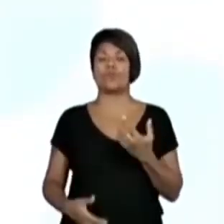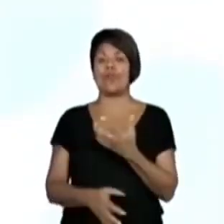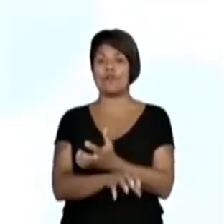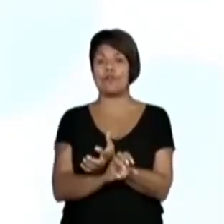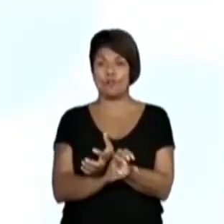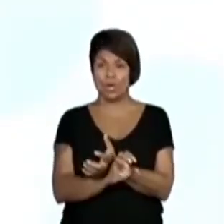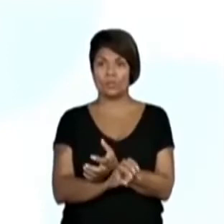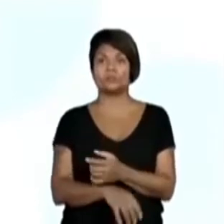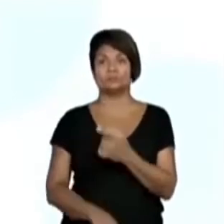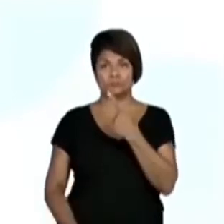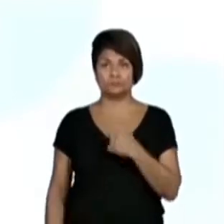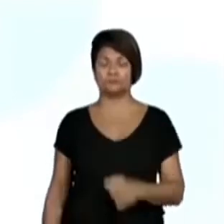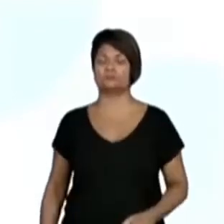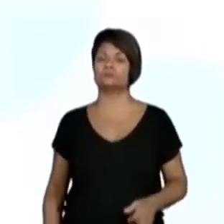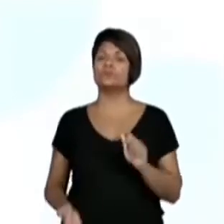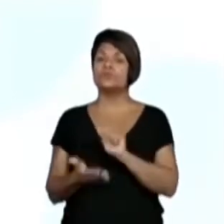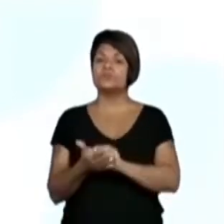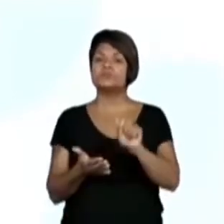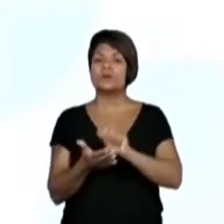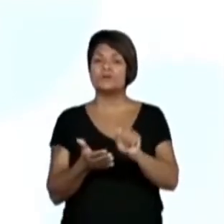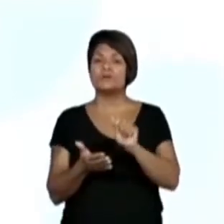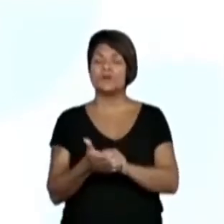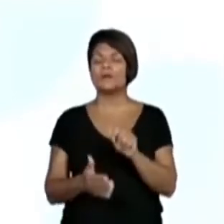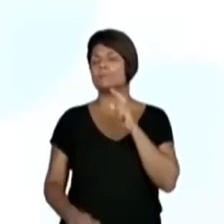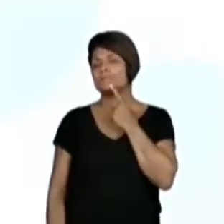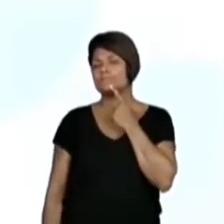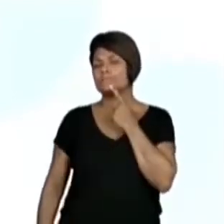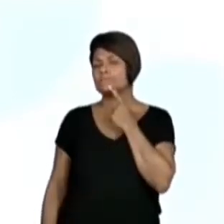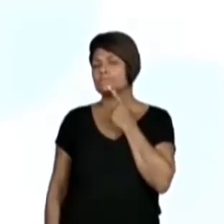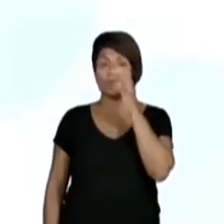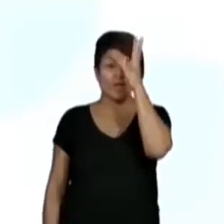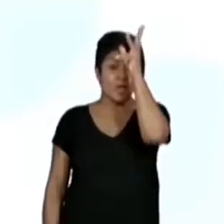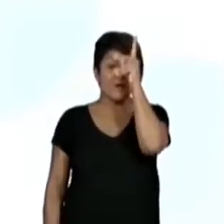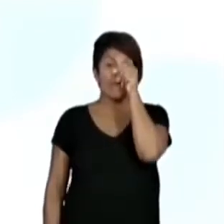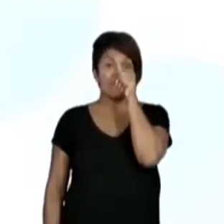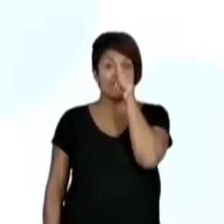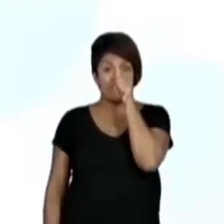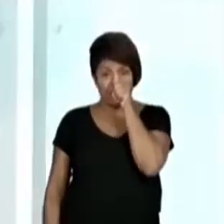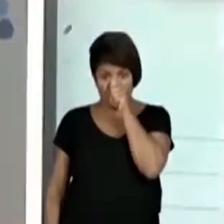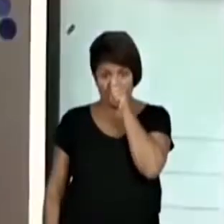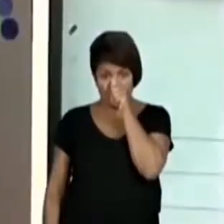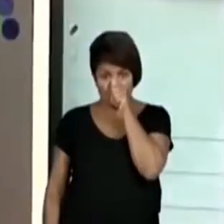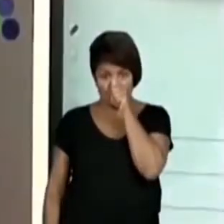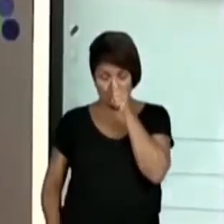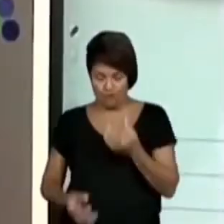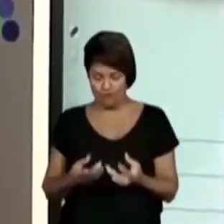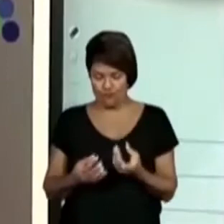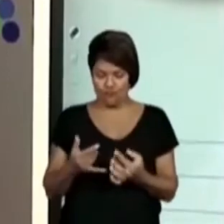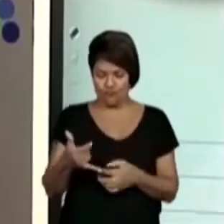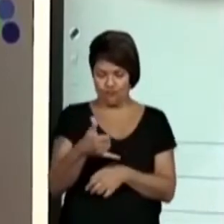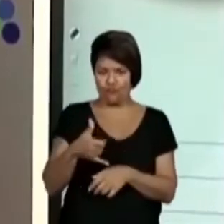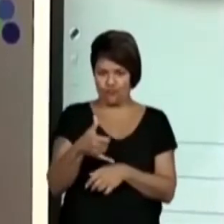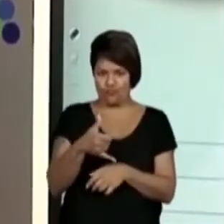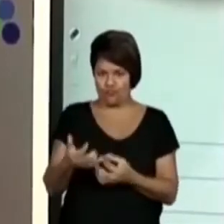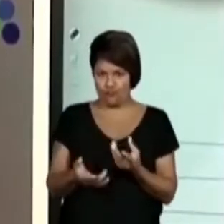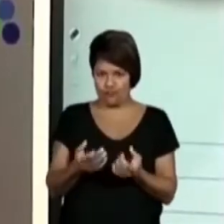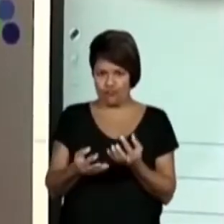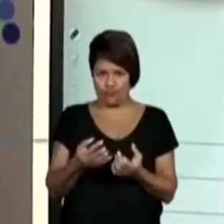E eu vou escrever nesse prato frango frito. Vamos lá? Frango